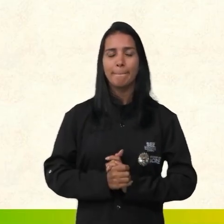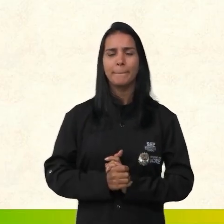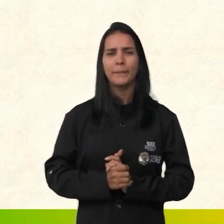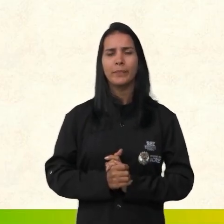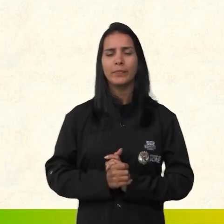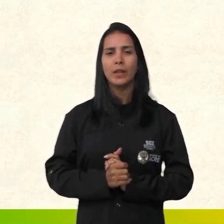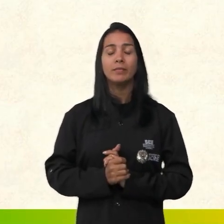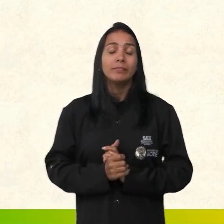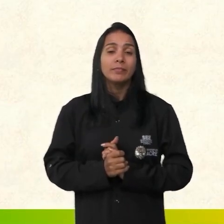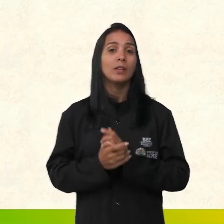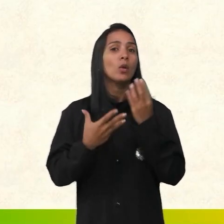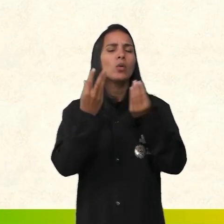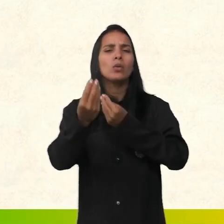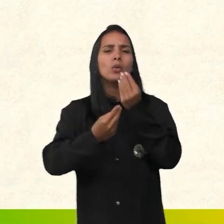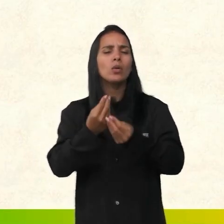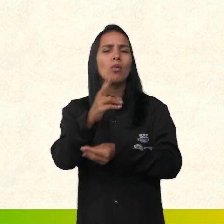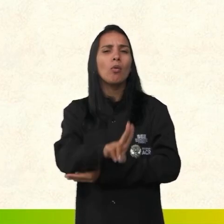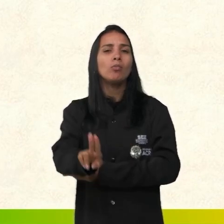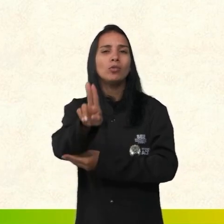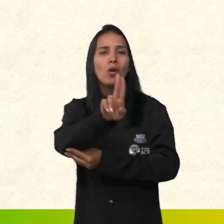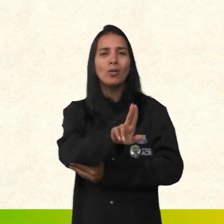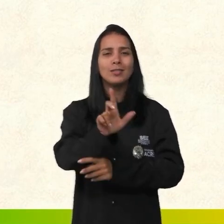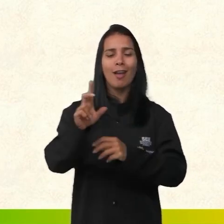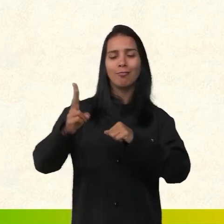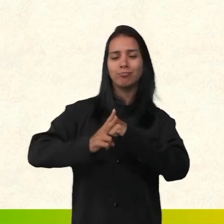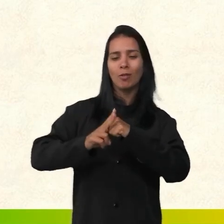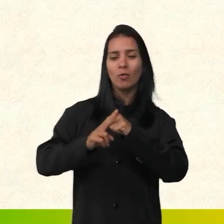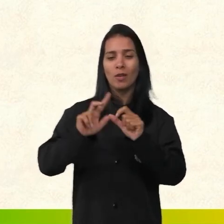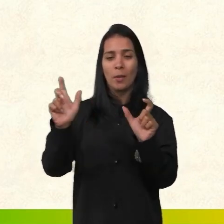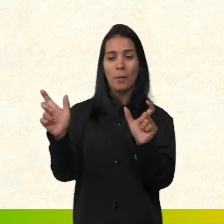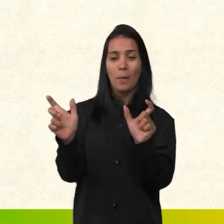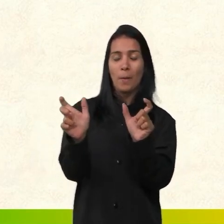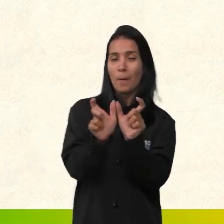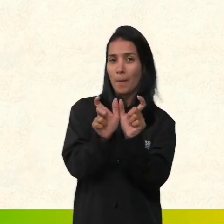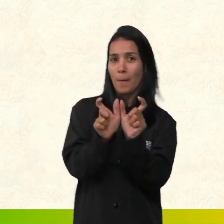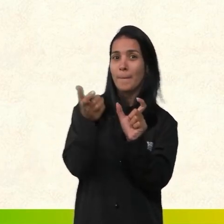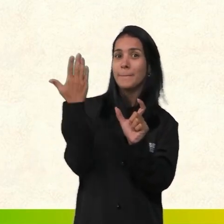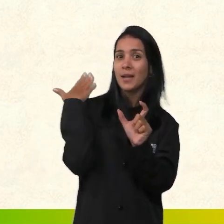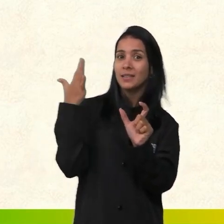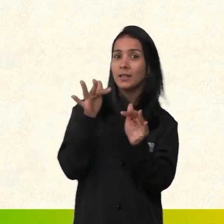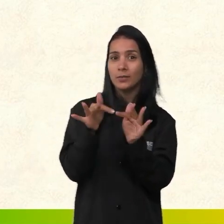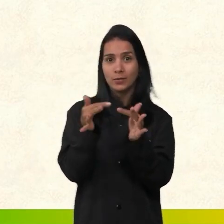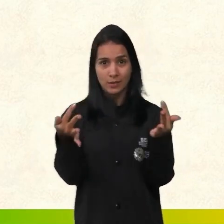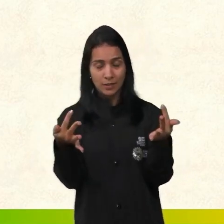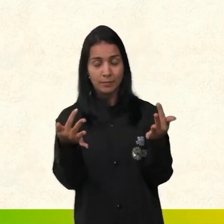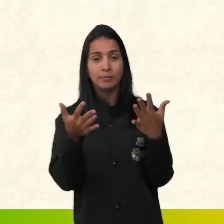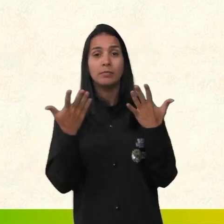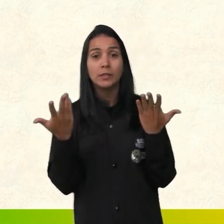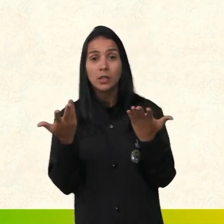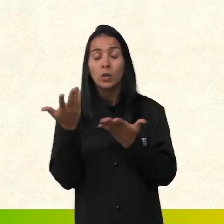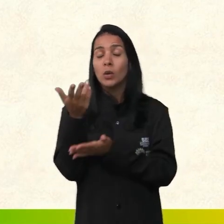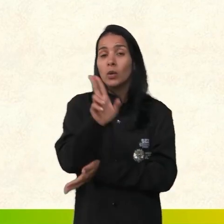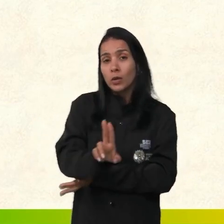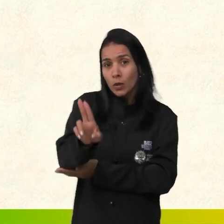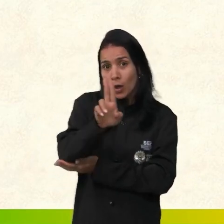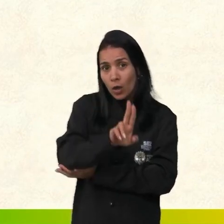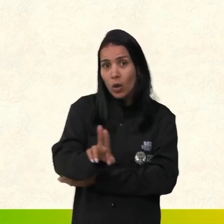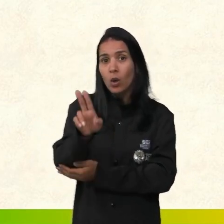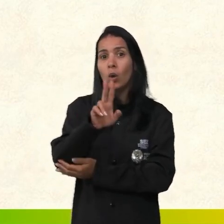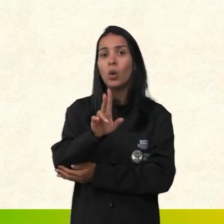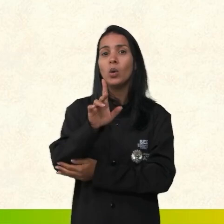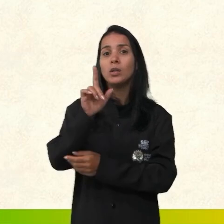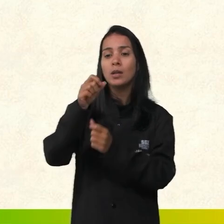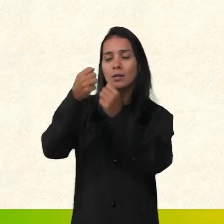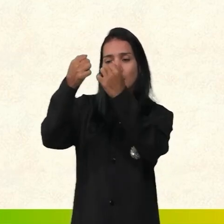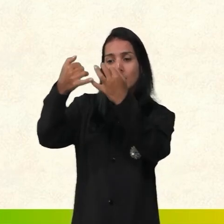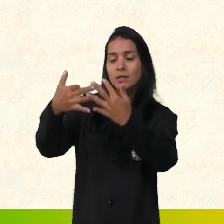Como que nós utilizamos o passado simples? Ele é utilizado para indicar ações passadas